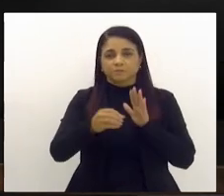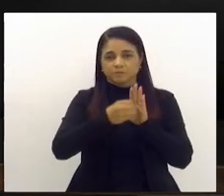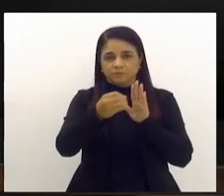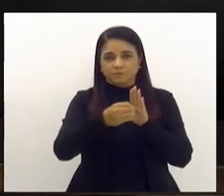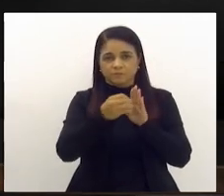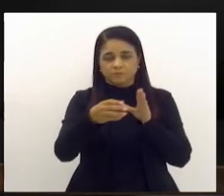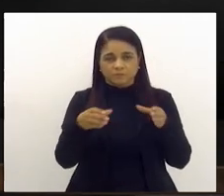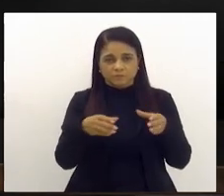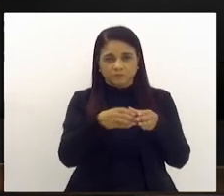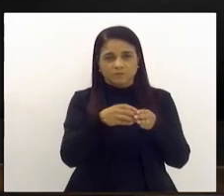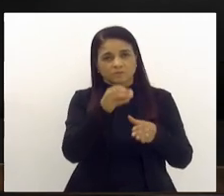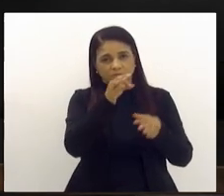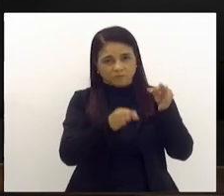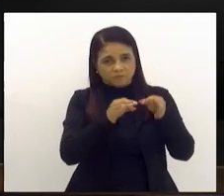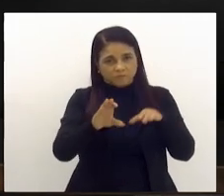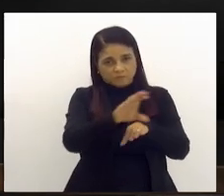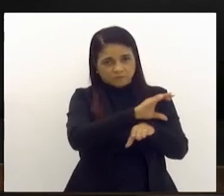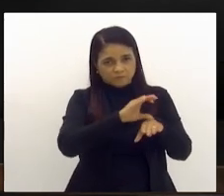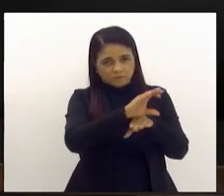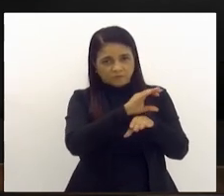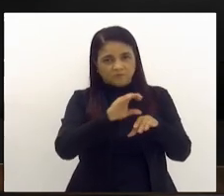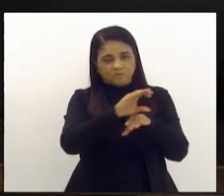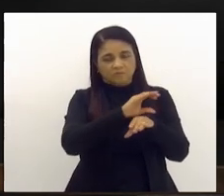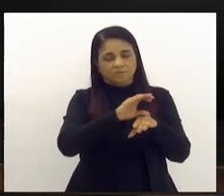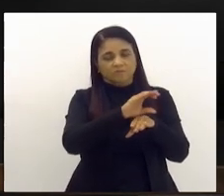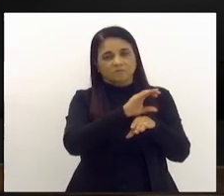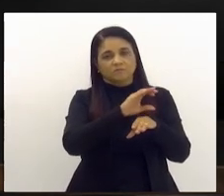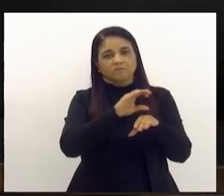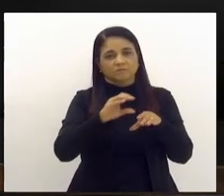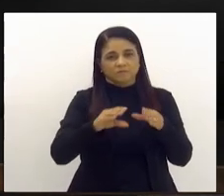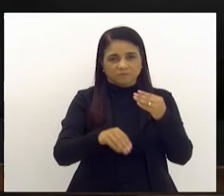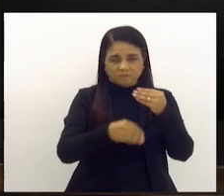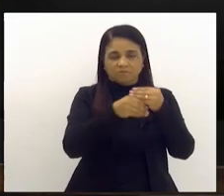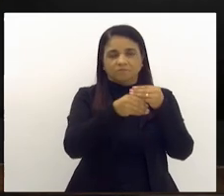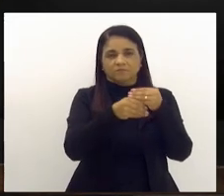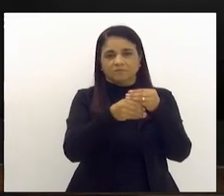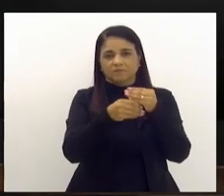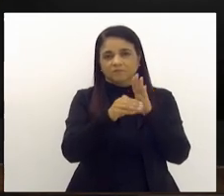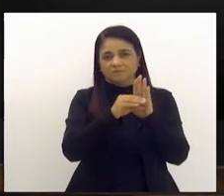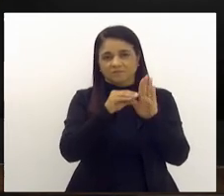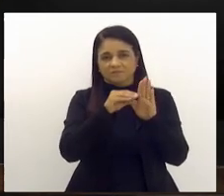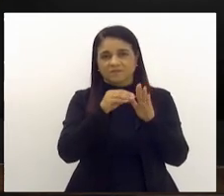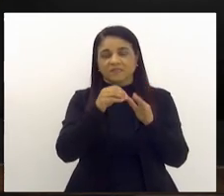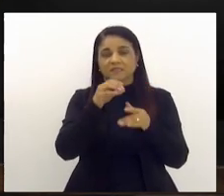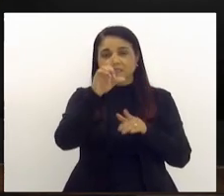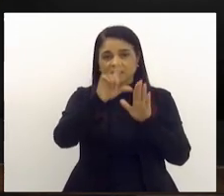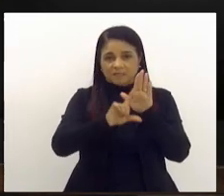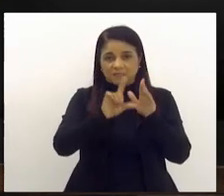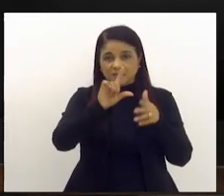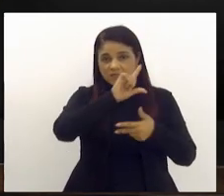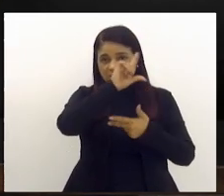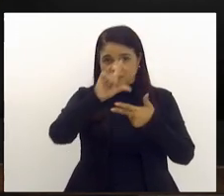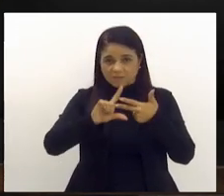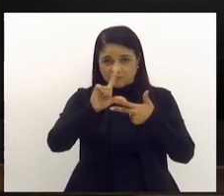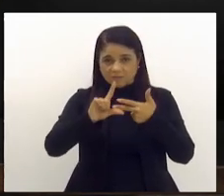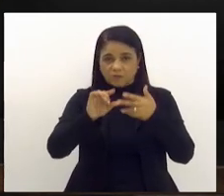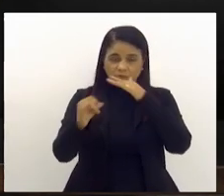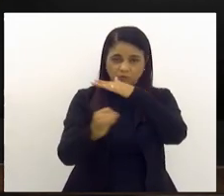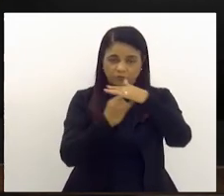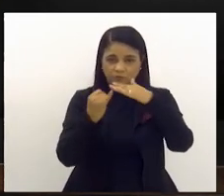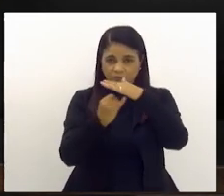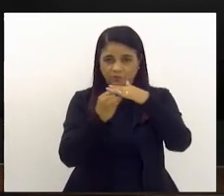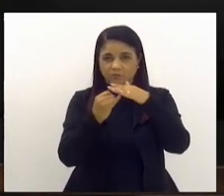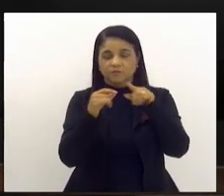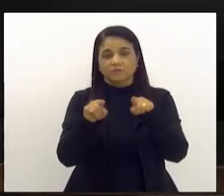Pareceres das comissões Constituição e Justiça pela constitucionalidade com emendas, de legislação constitucional complementar e